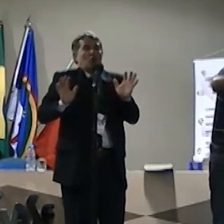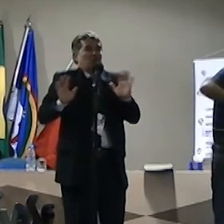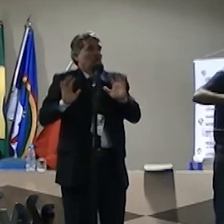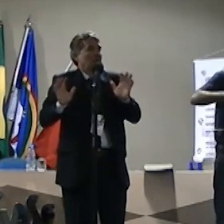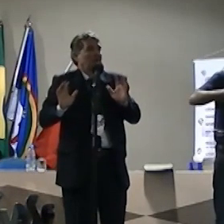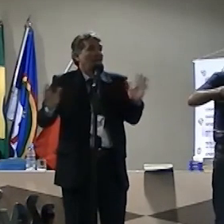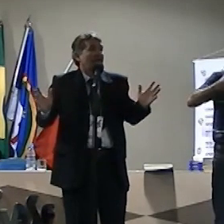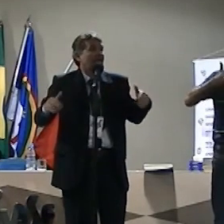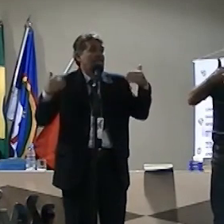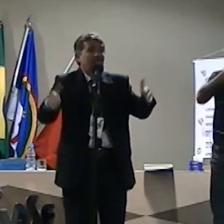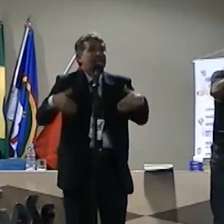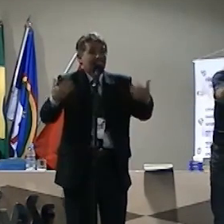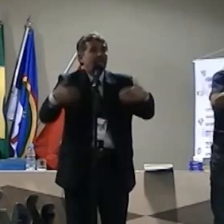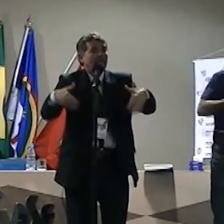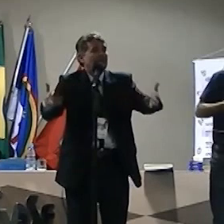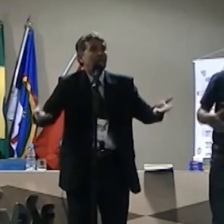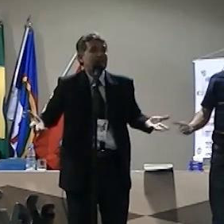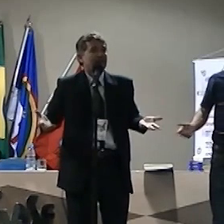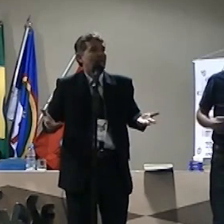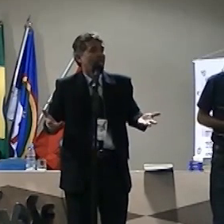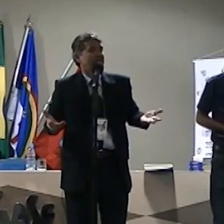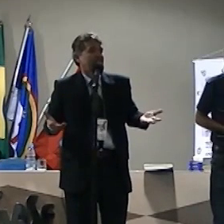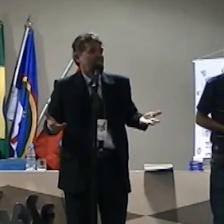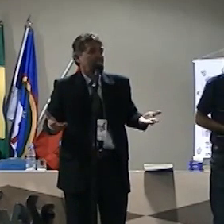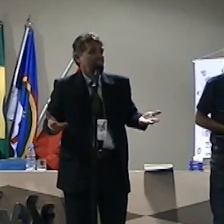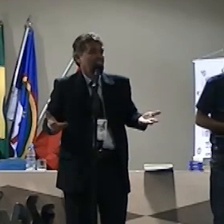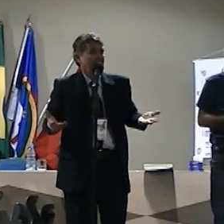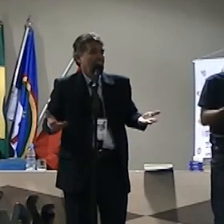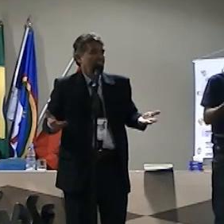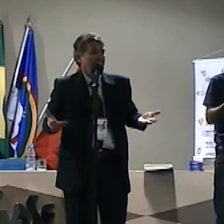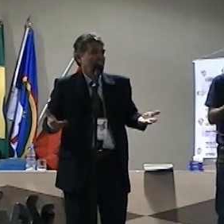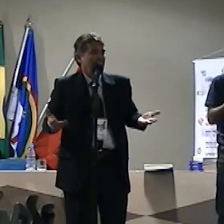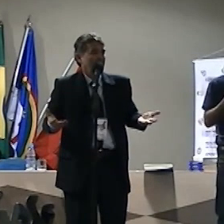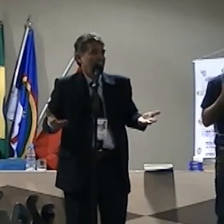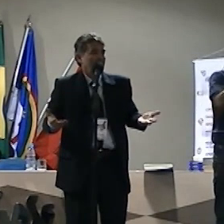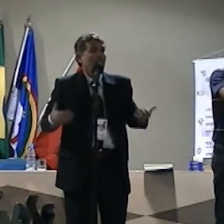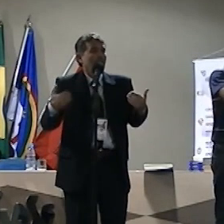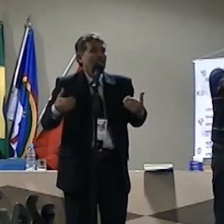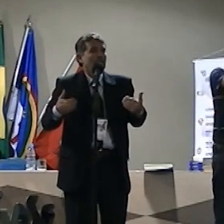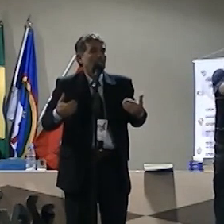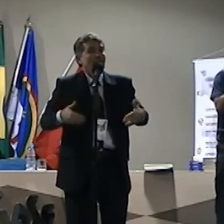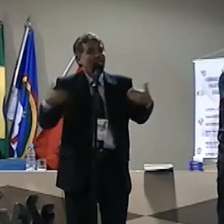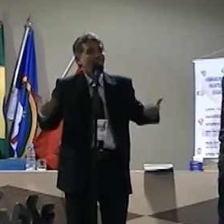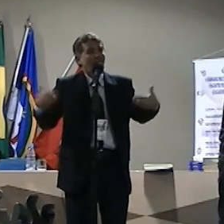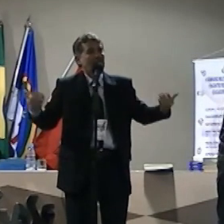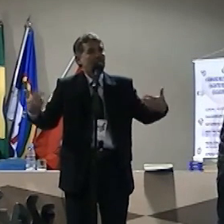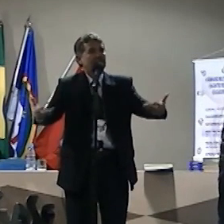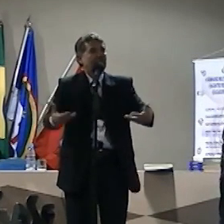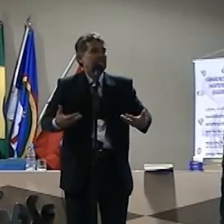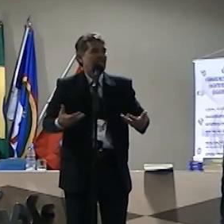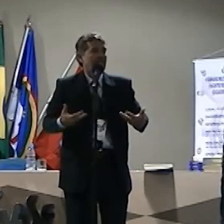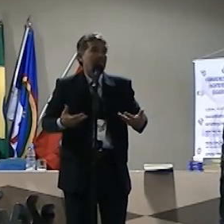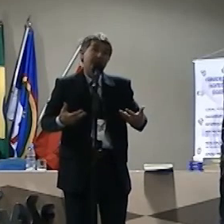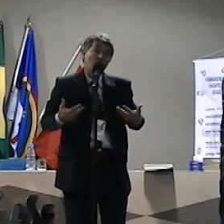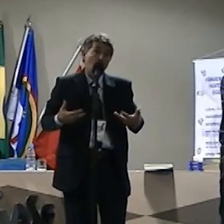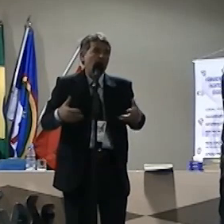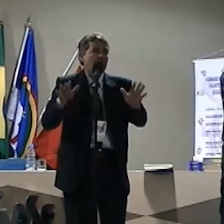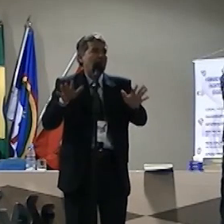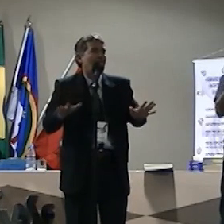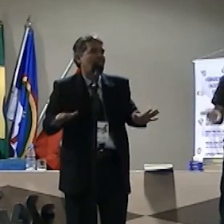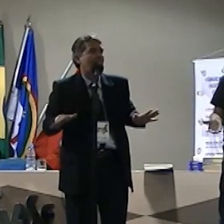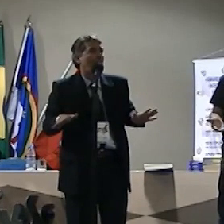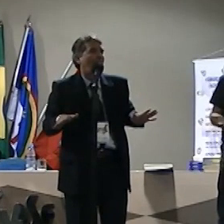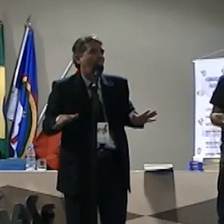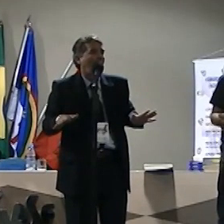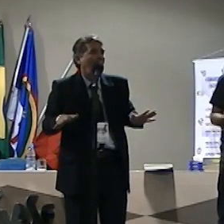isso não. Vai chegar na sala, vai continuar sem saber como fazer. E o pior de tudo, que é pouca gente tem essa experiência, ou quando